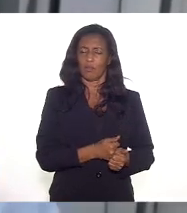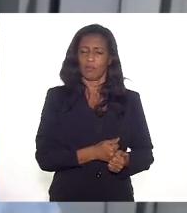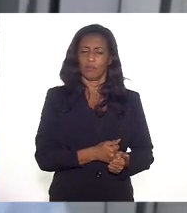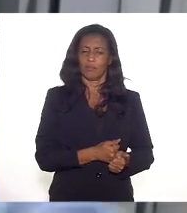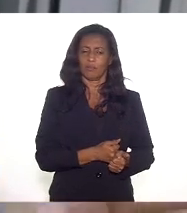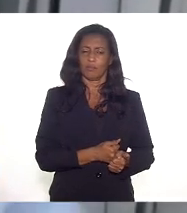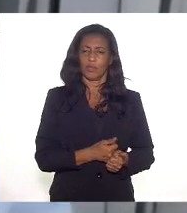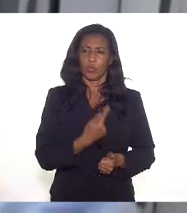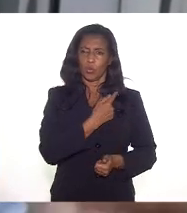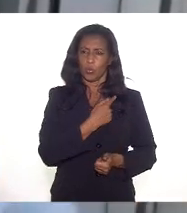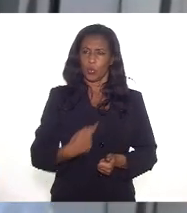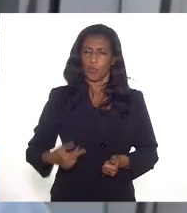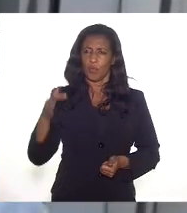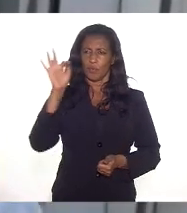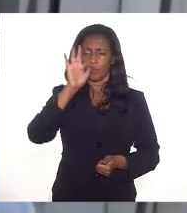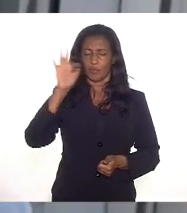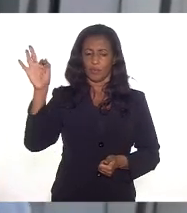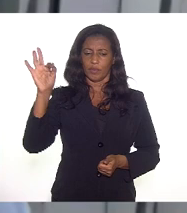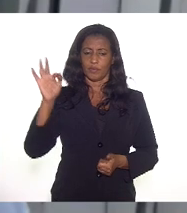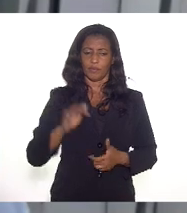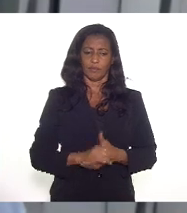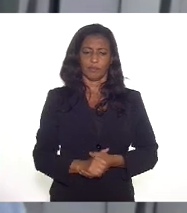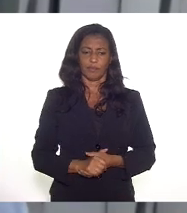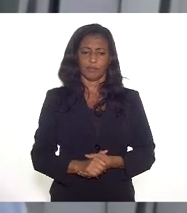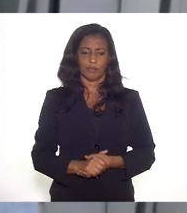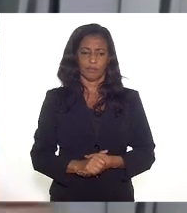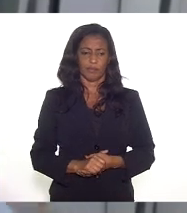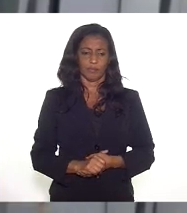perseguição que o governo federal